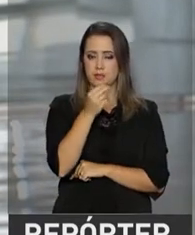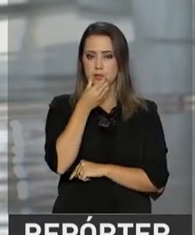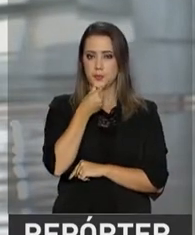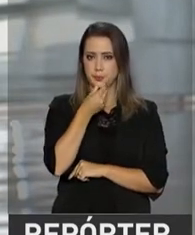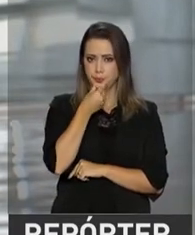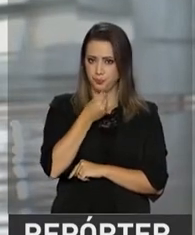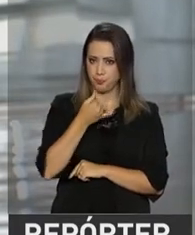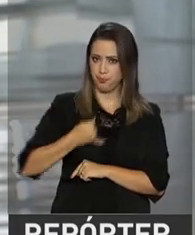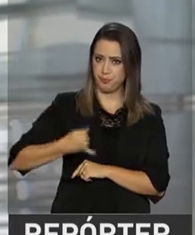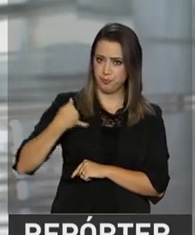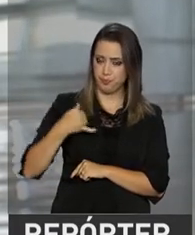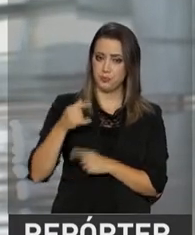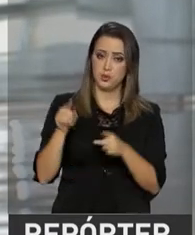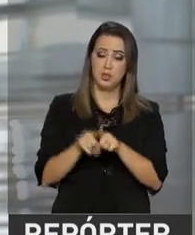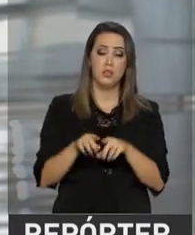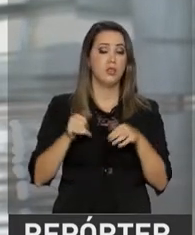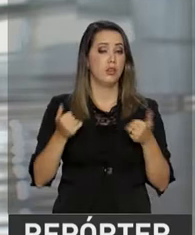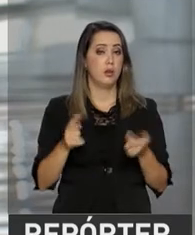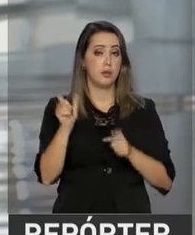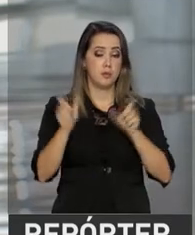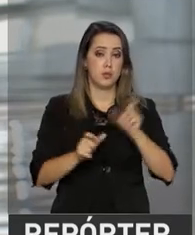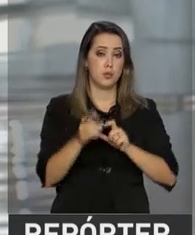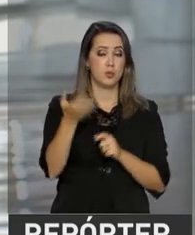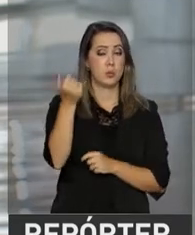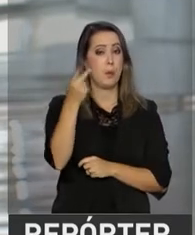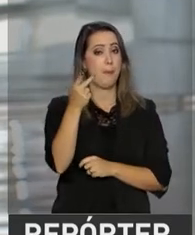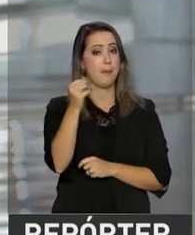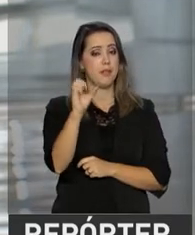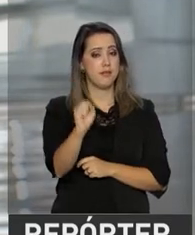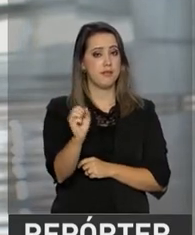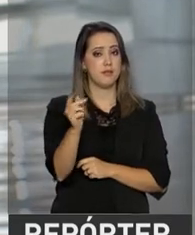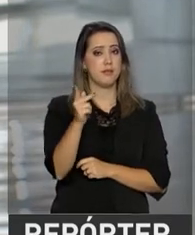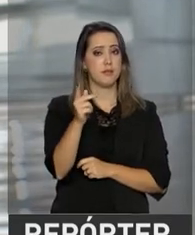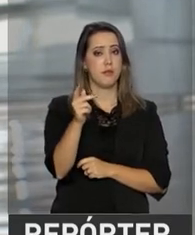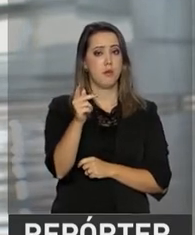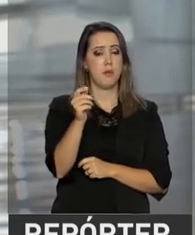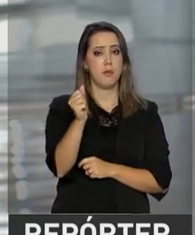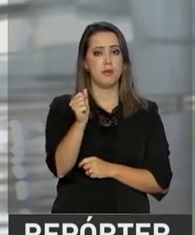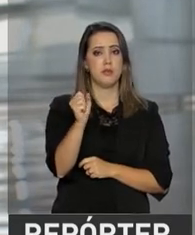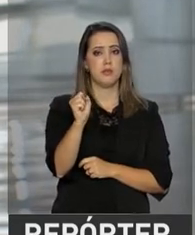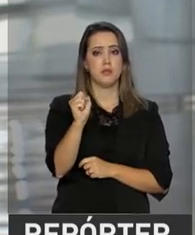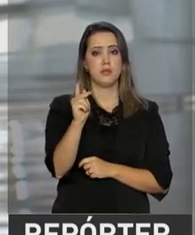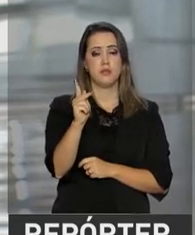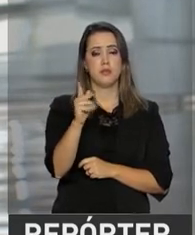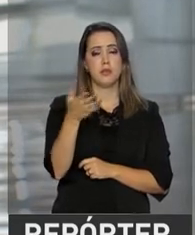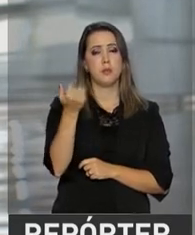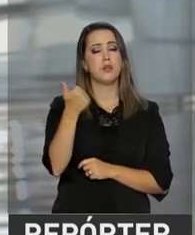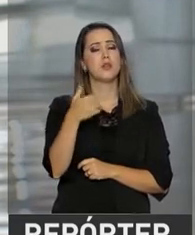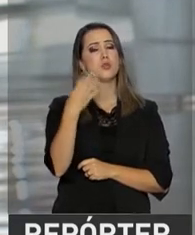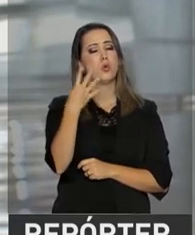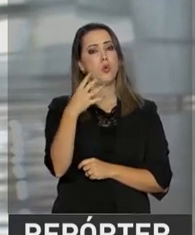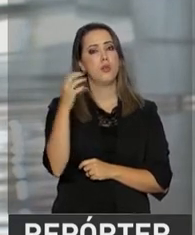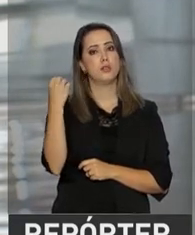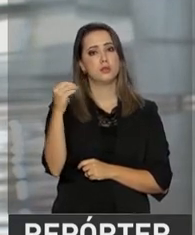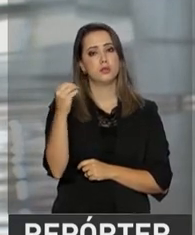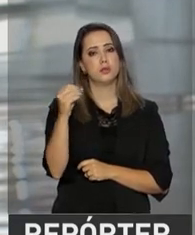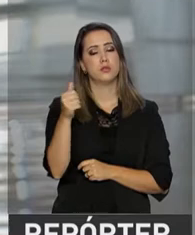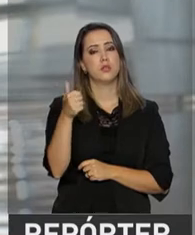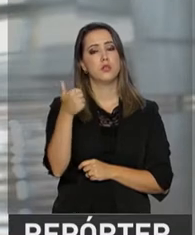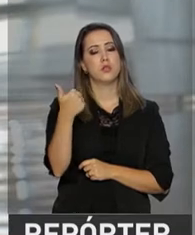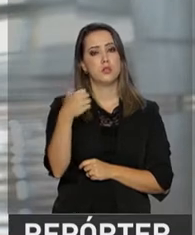homens o benefício vale para quem foi cadastrado no pis-pasep antes de 4 de outubro de 1988